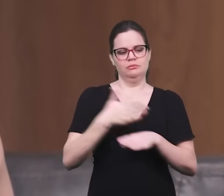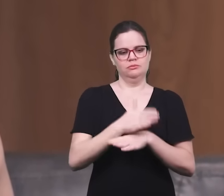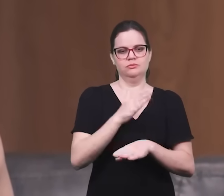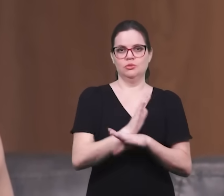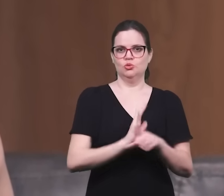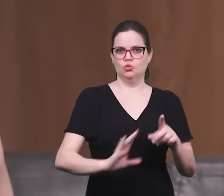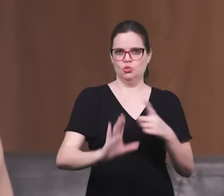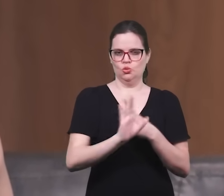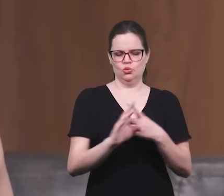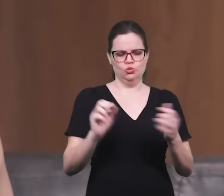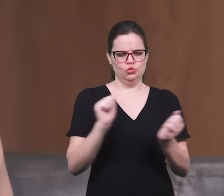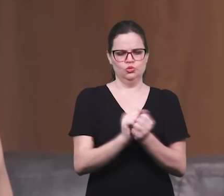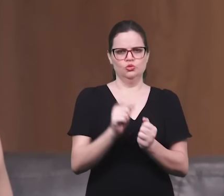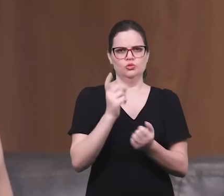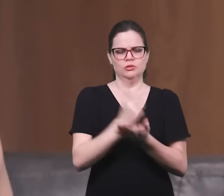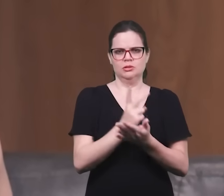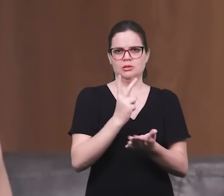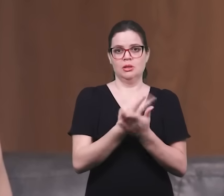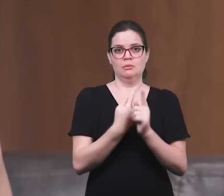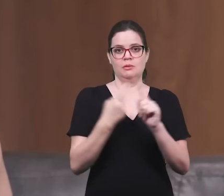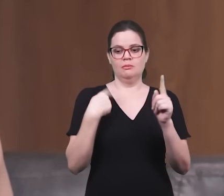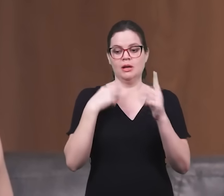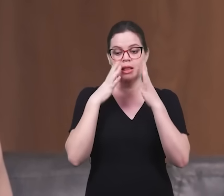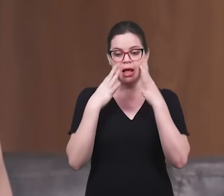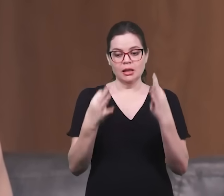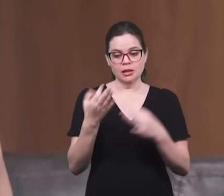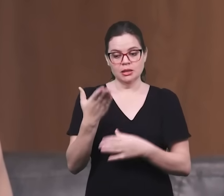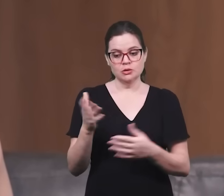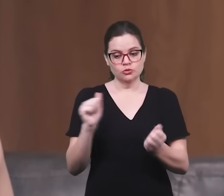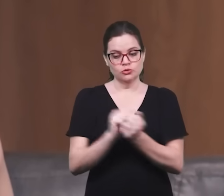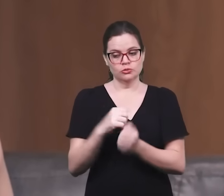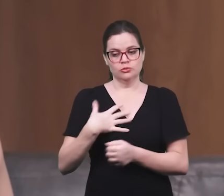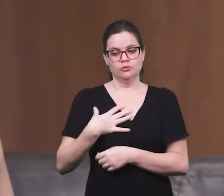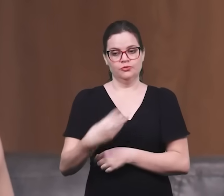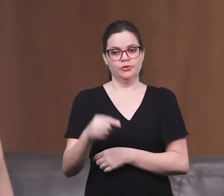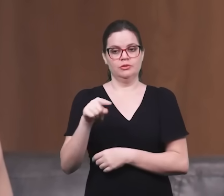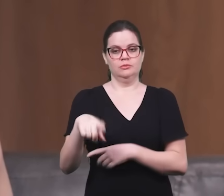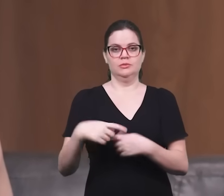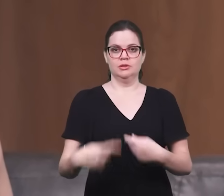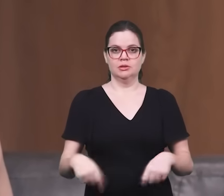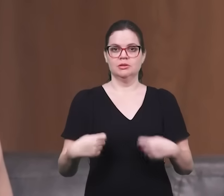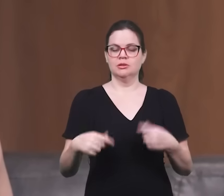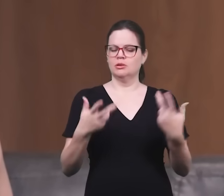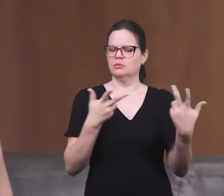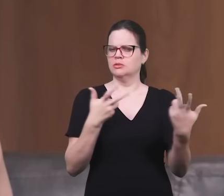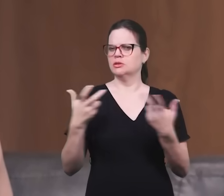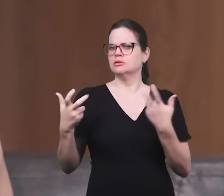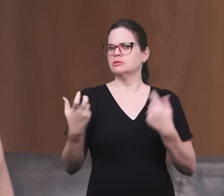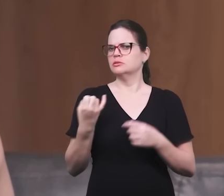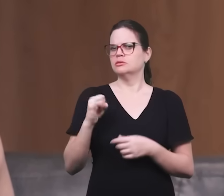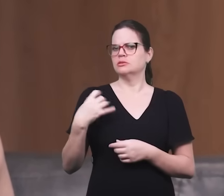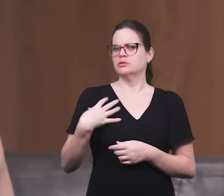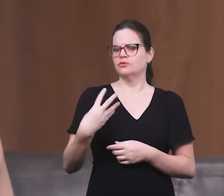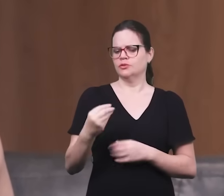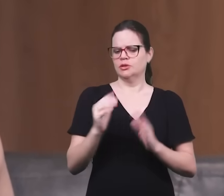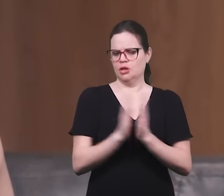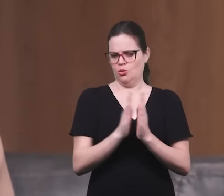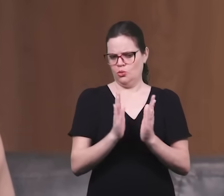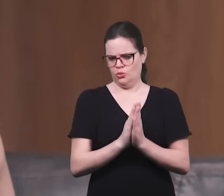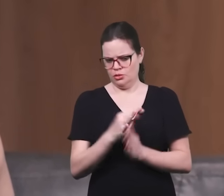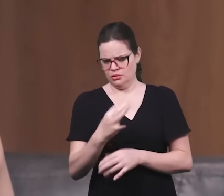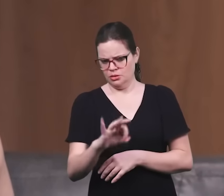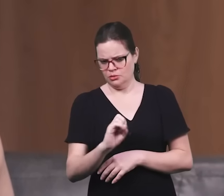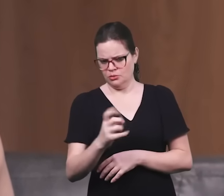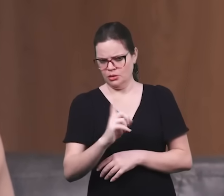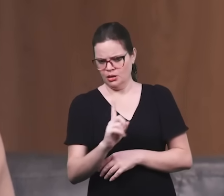culto buscando, mas em atenção aos seus filhos, não é? Ele está observando se o filho está orando,